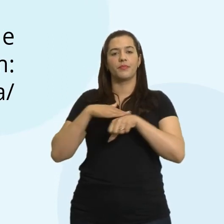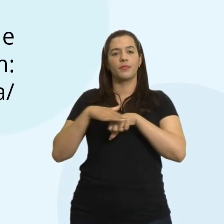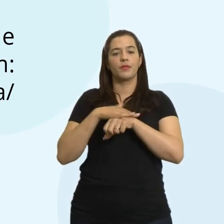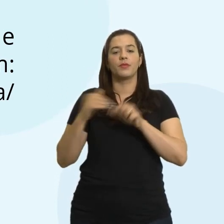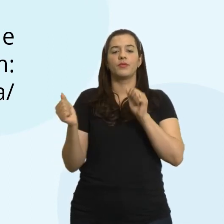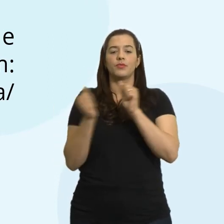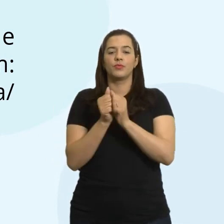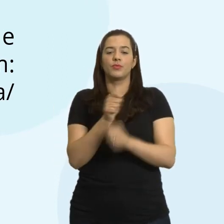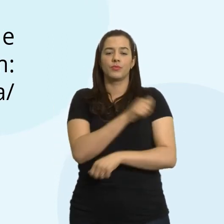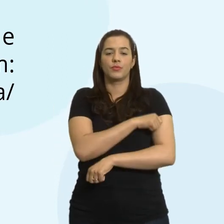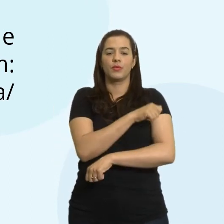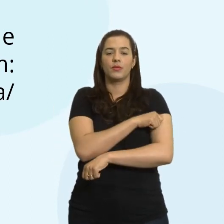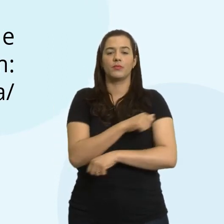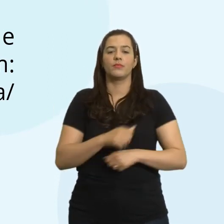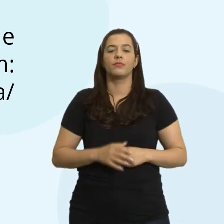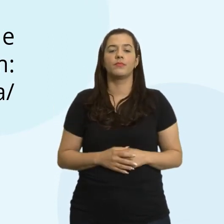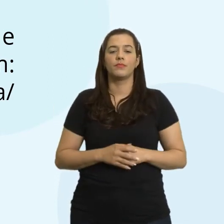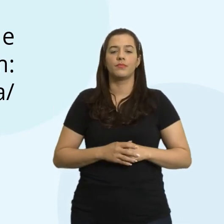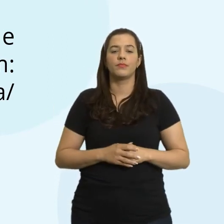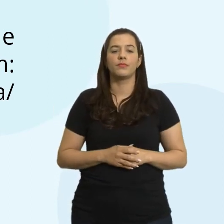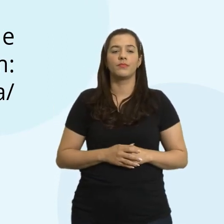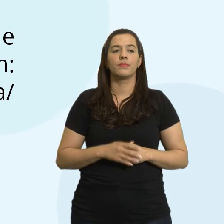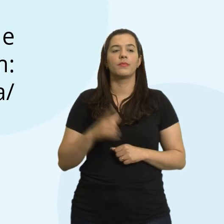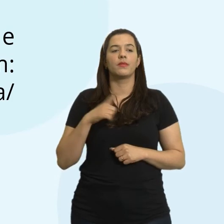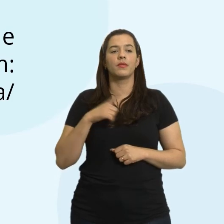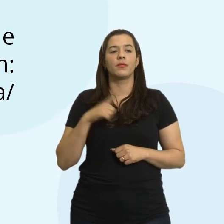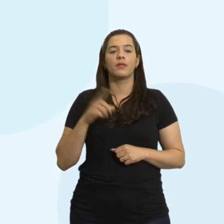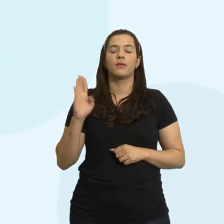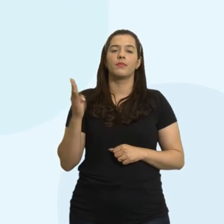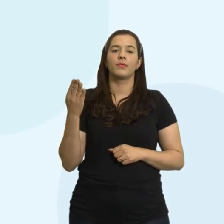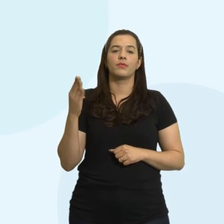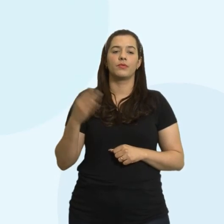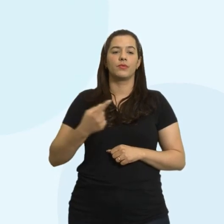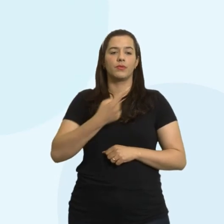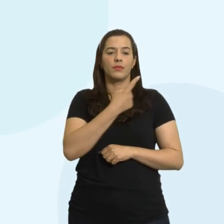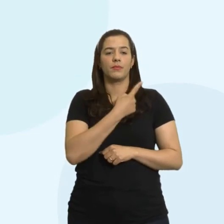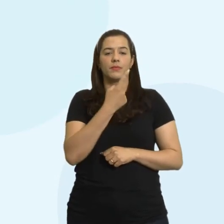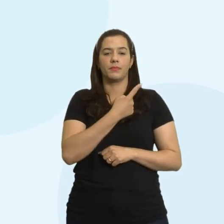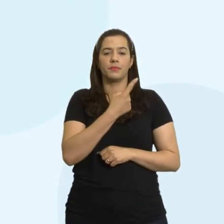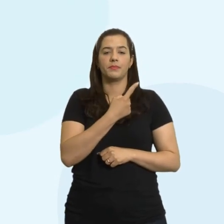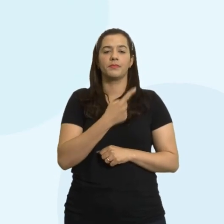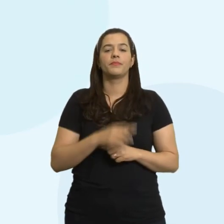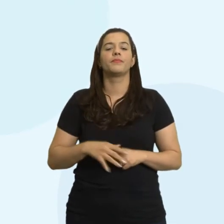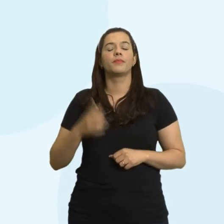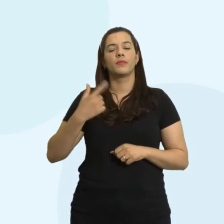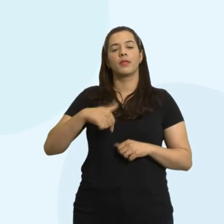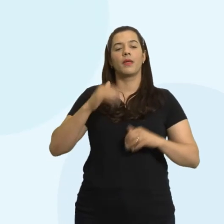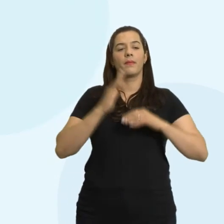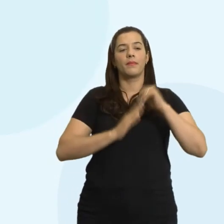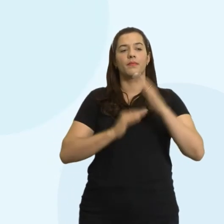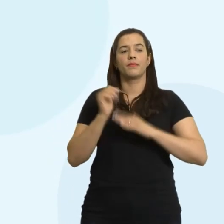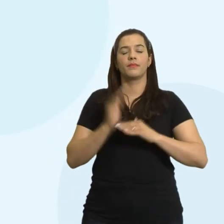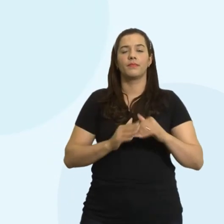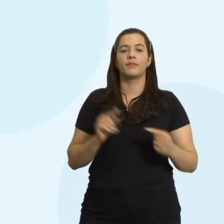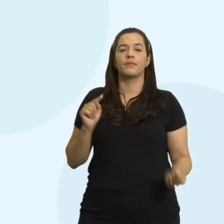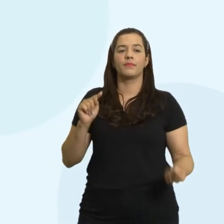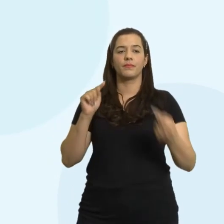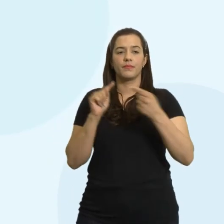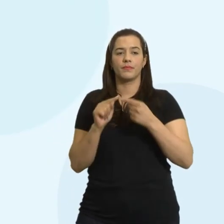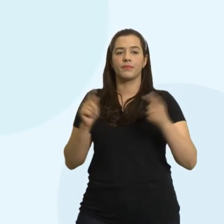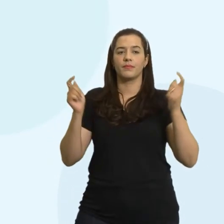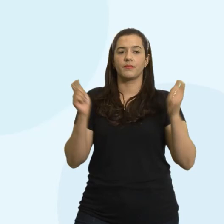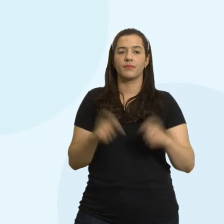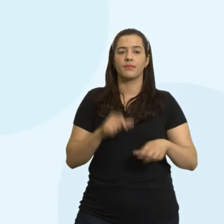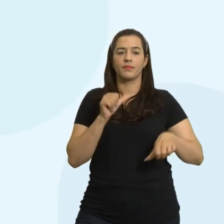seus estudantes. Para biologia, na primeira série, nós temos a seguinte habilidade: aplicar os princípios da